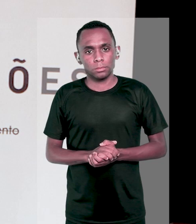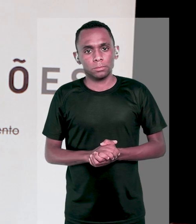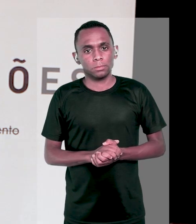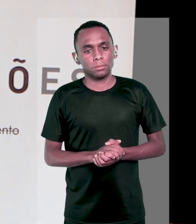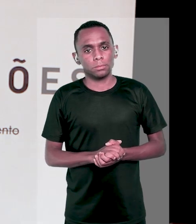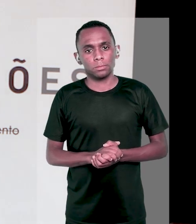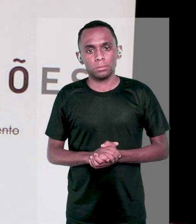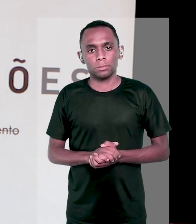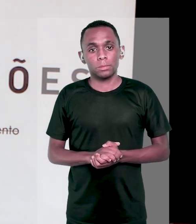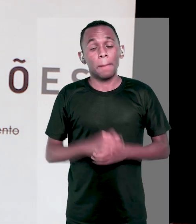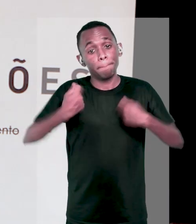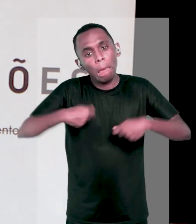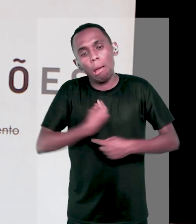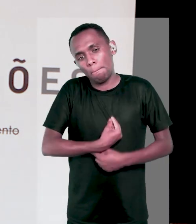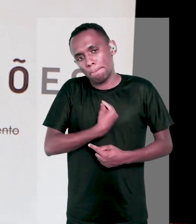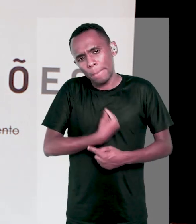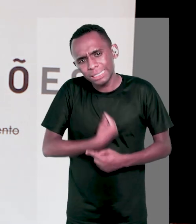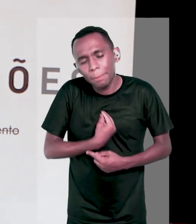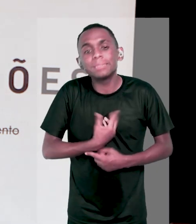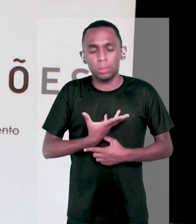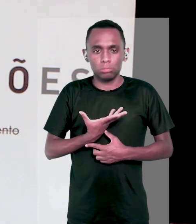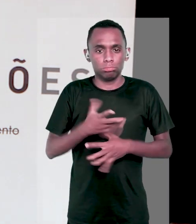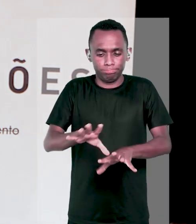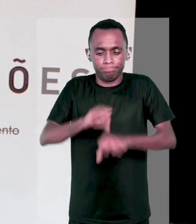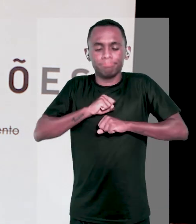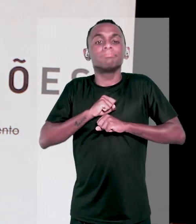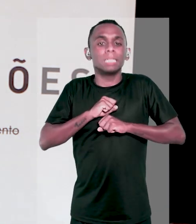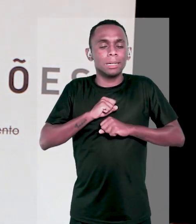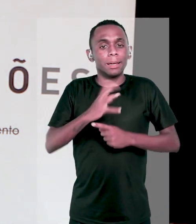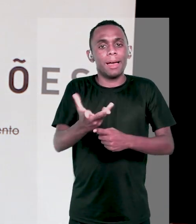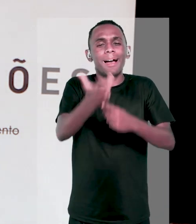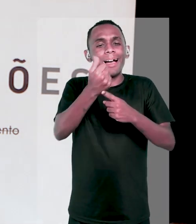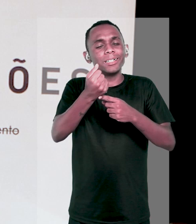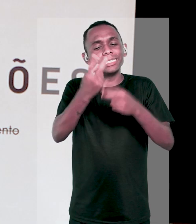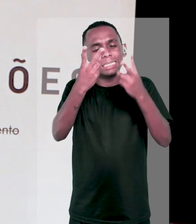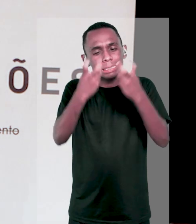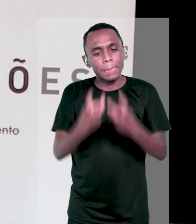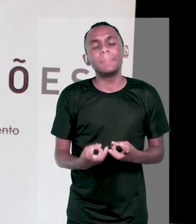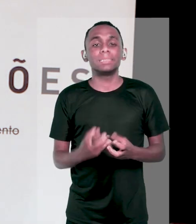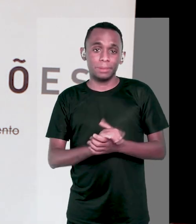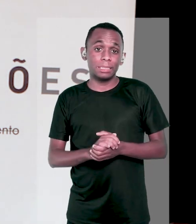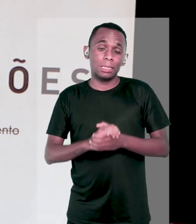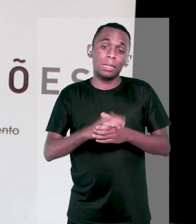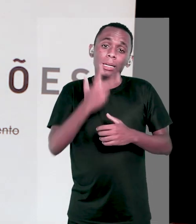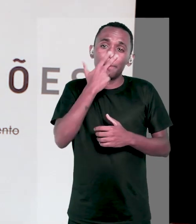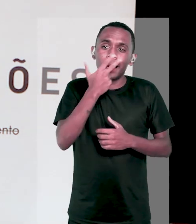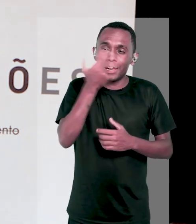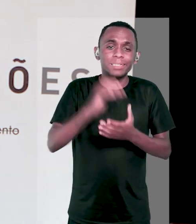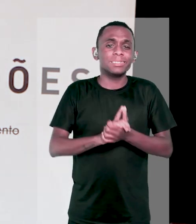reflexões sobre a gênese das obras como é que o artista cria sobre o processo criador e também sobre a contemplação